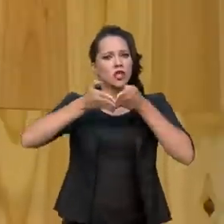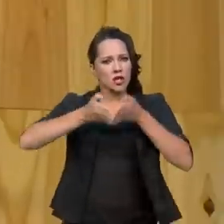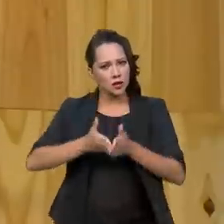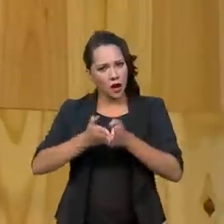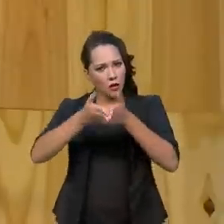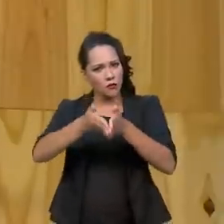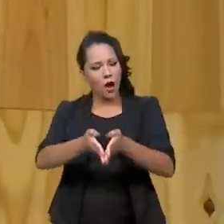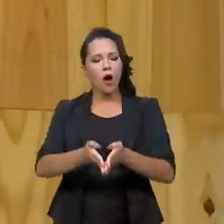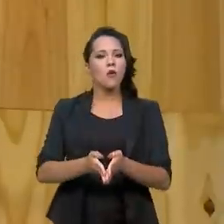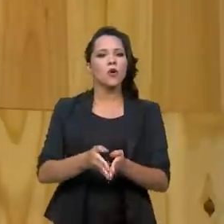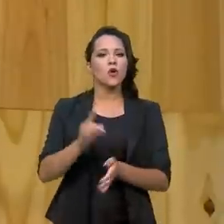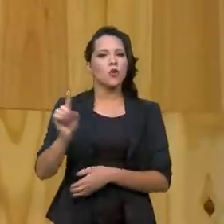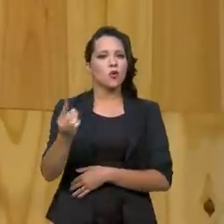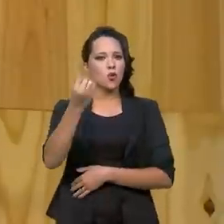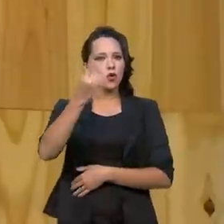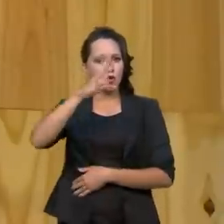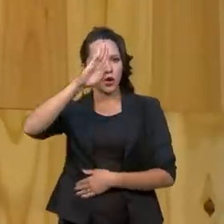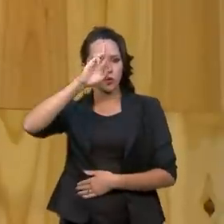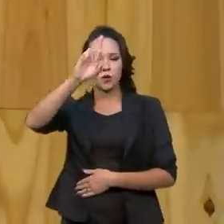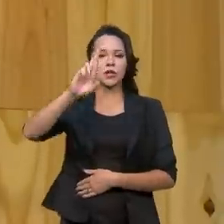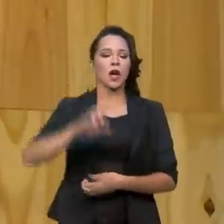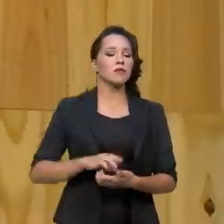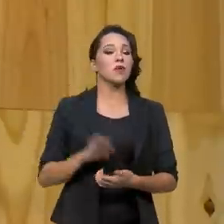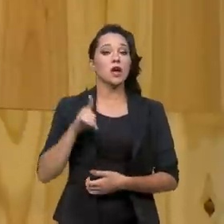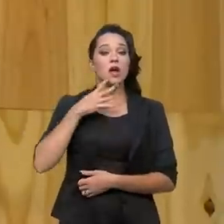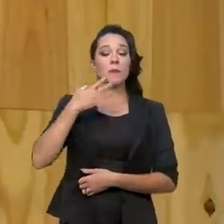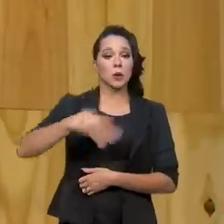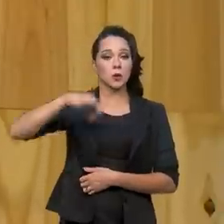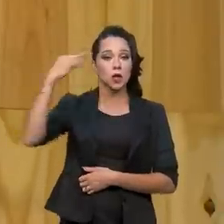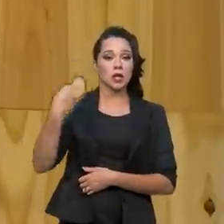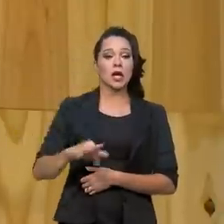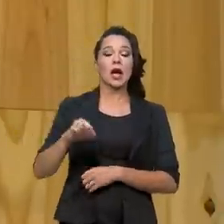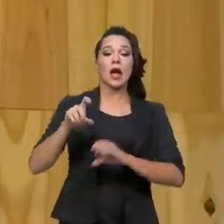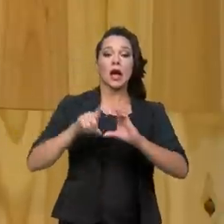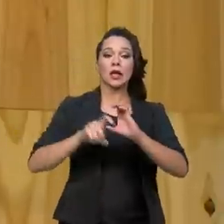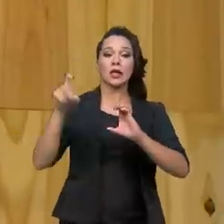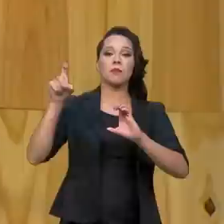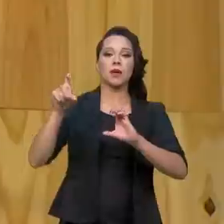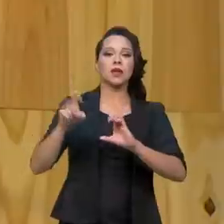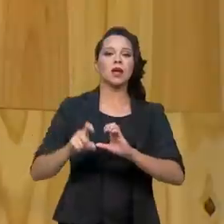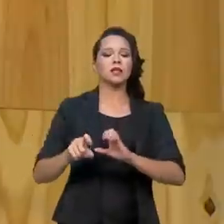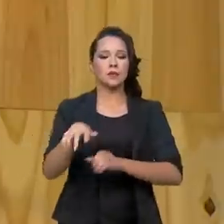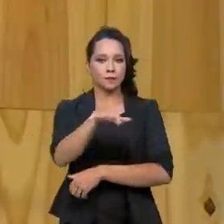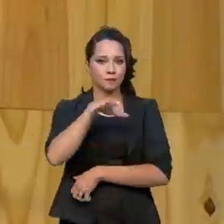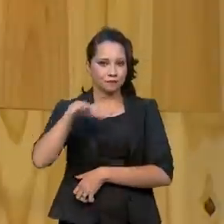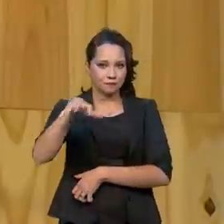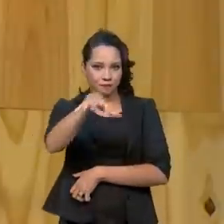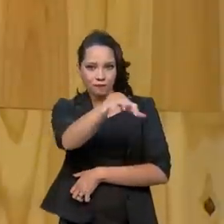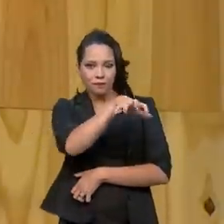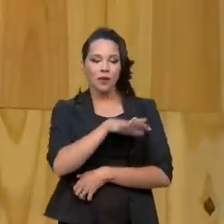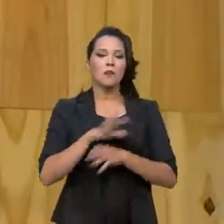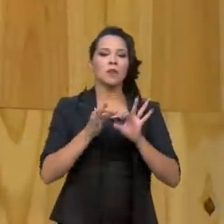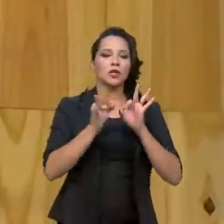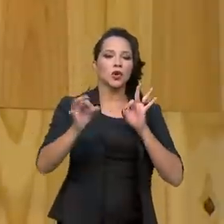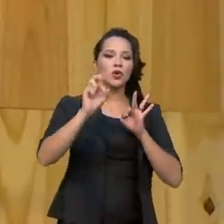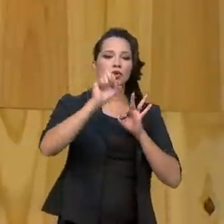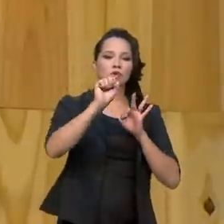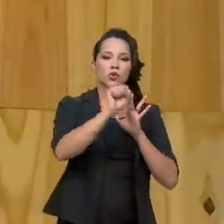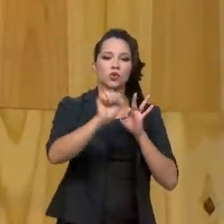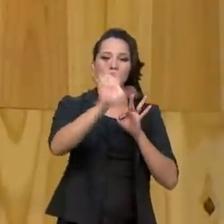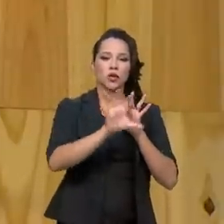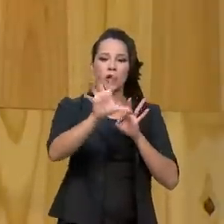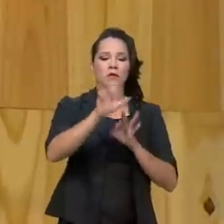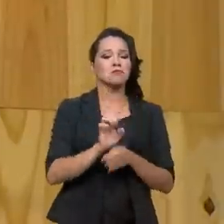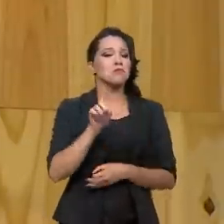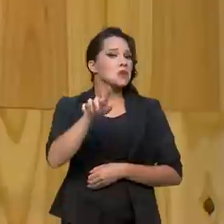comando único, para consolidar a independência nessas províncias mais distantes aqui da região sudeste. E